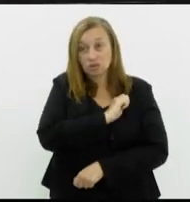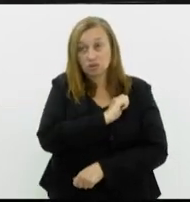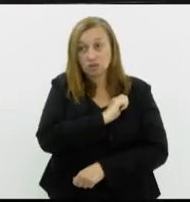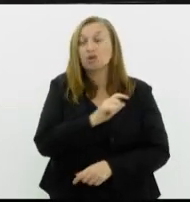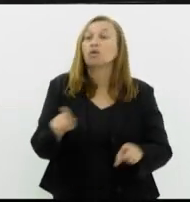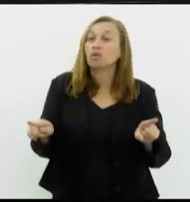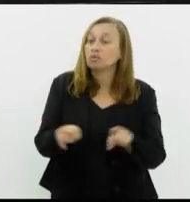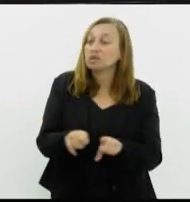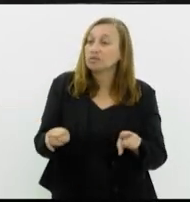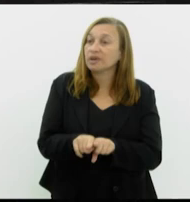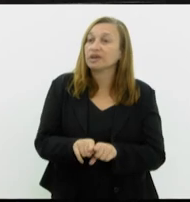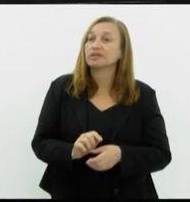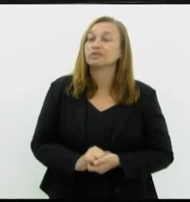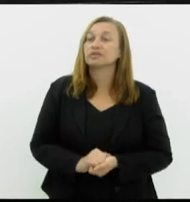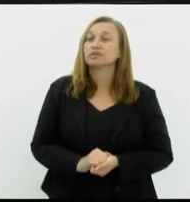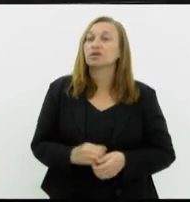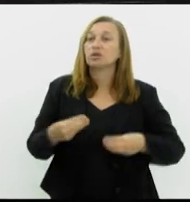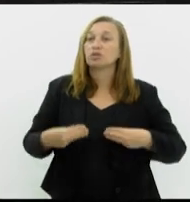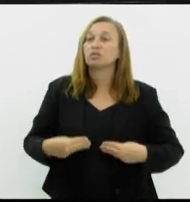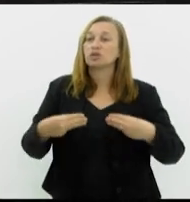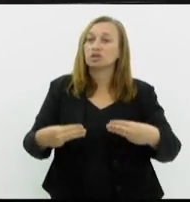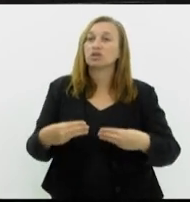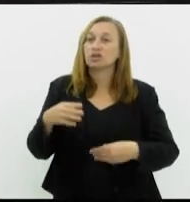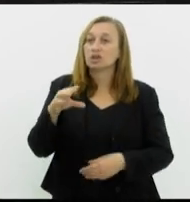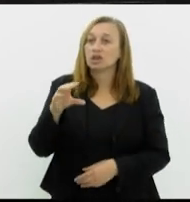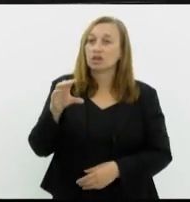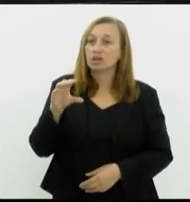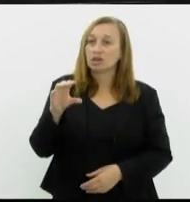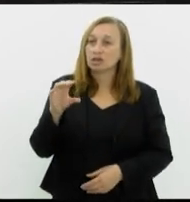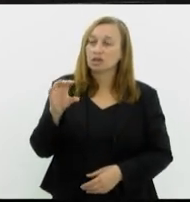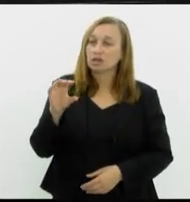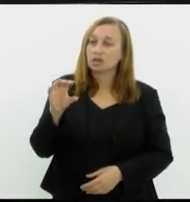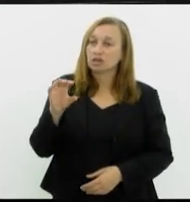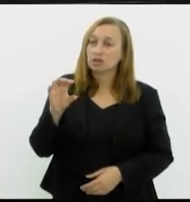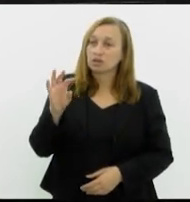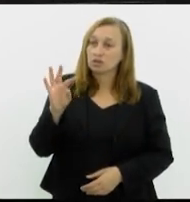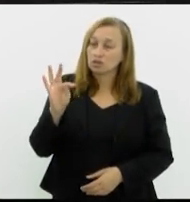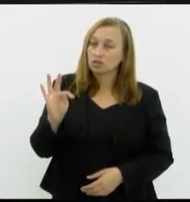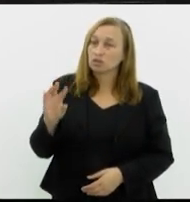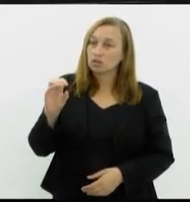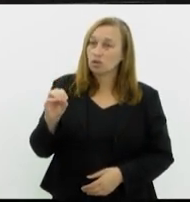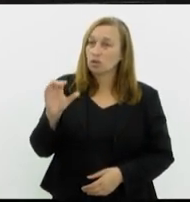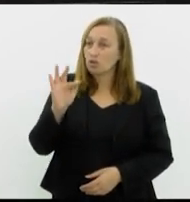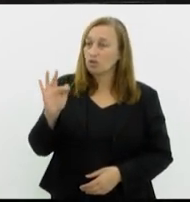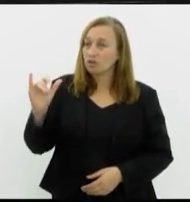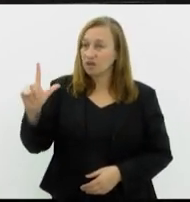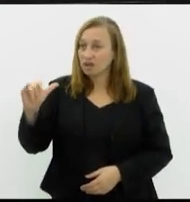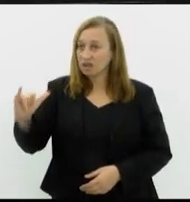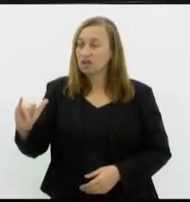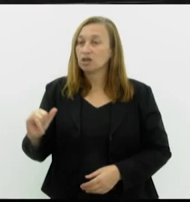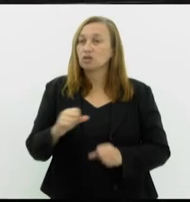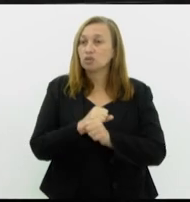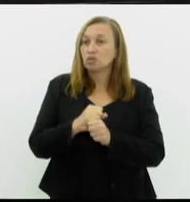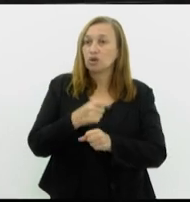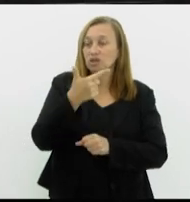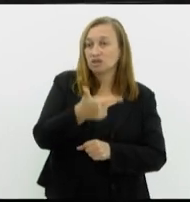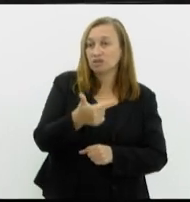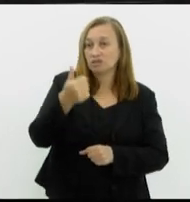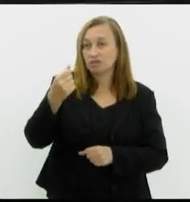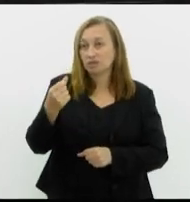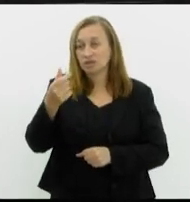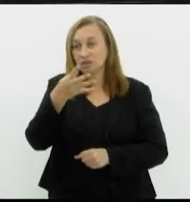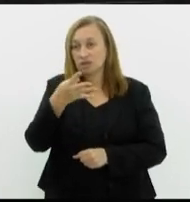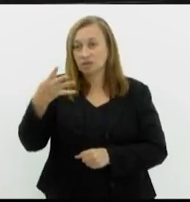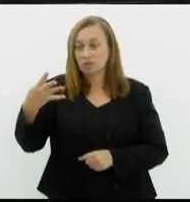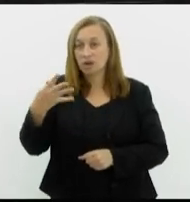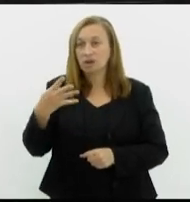como também o ministro Dias Toffoli decidiu que no ano de 24 pagaríamos